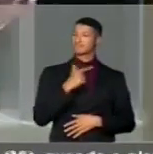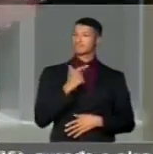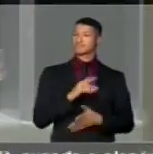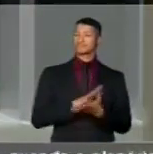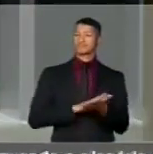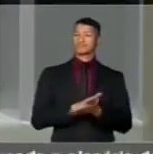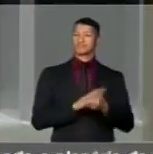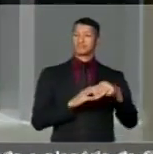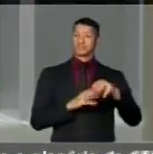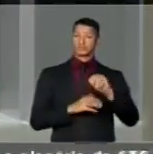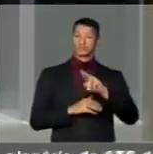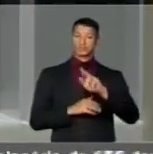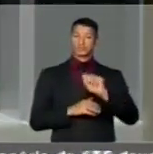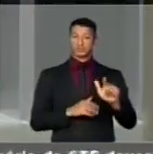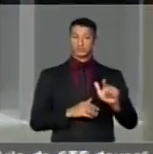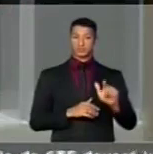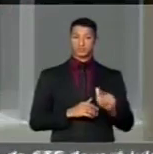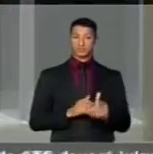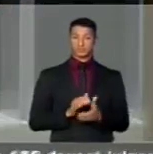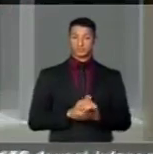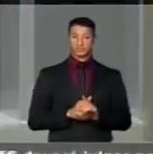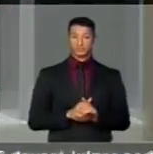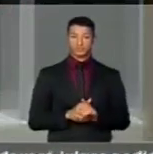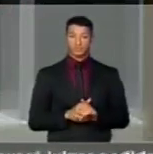mais moral.